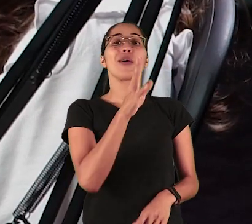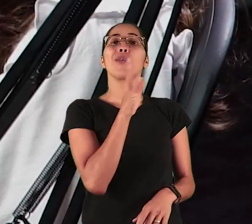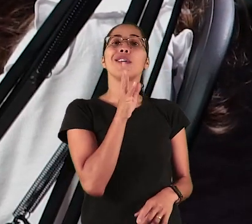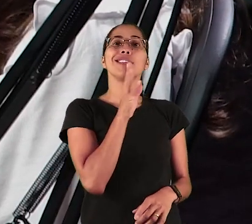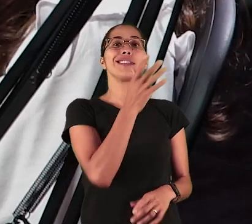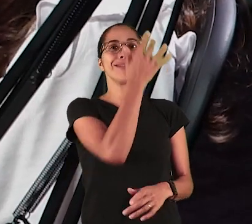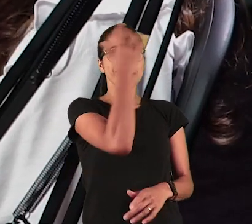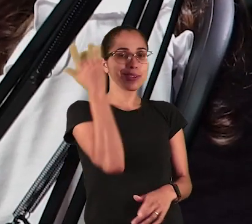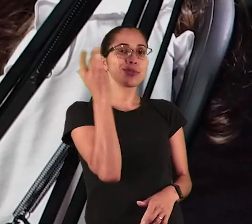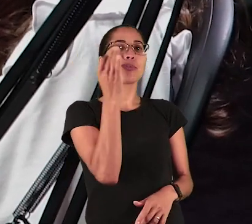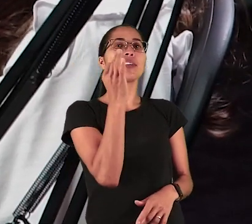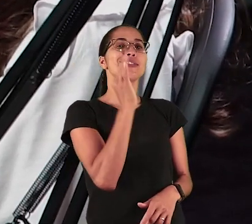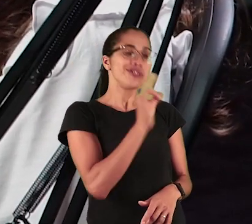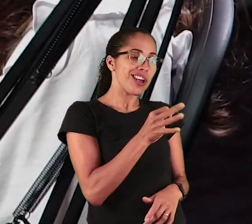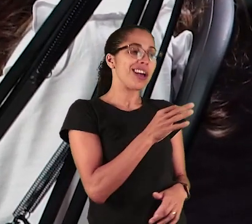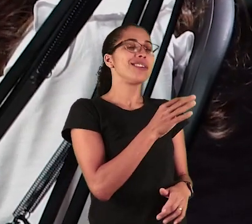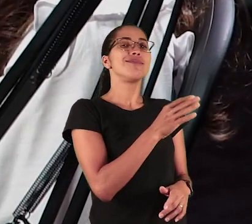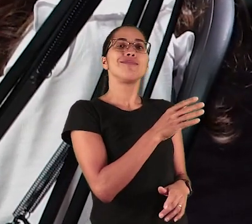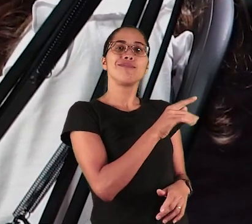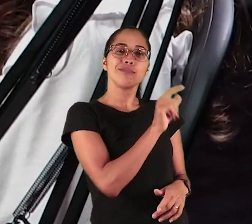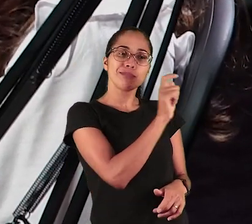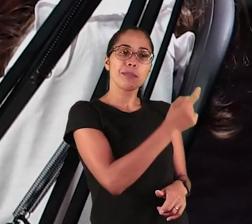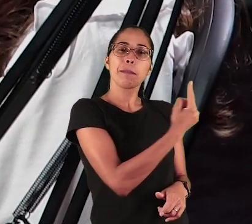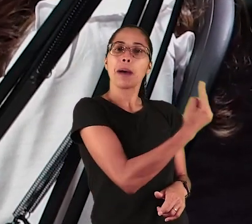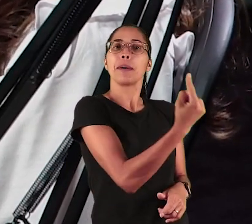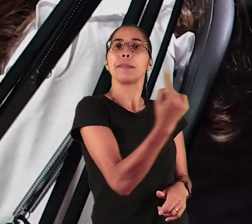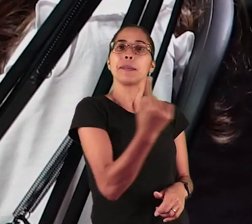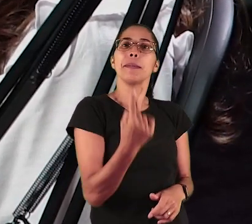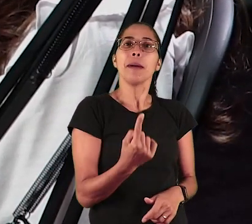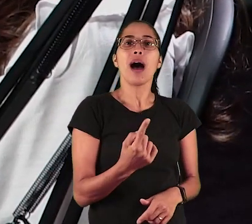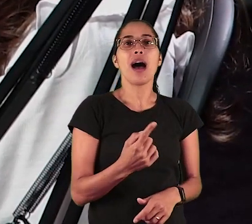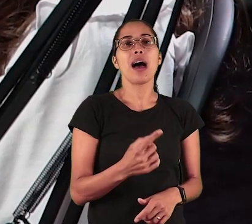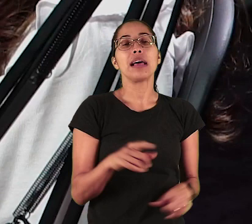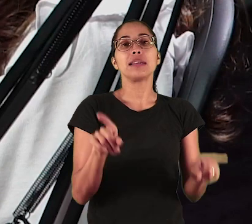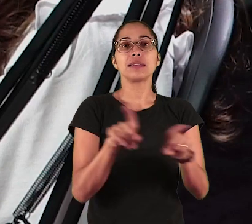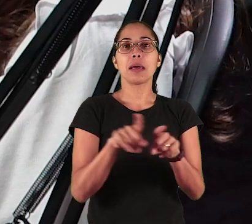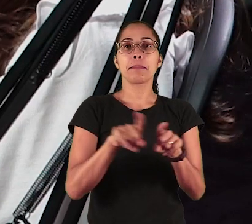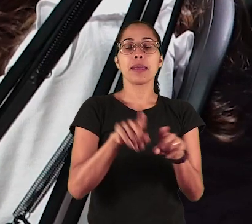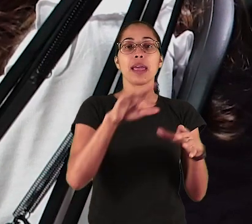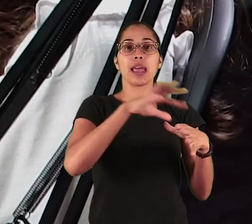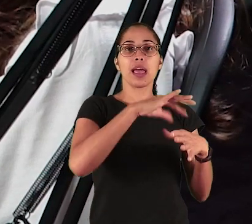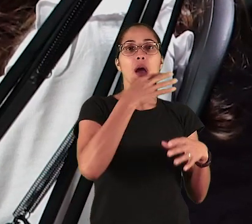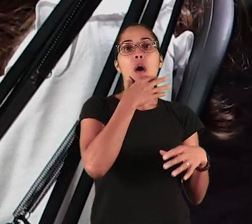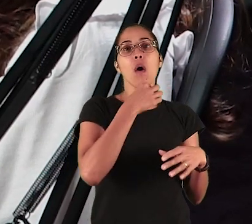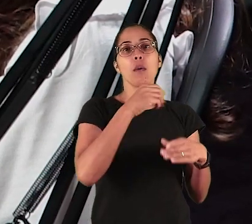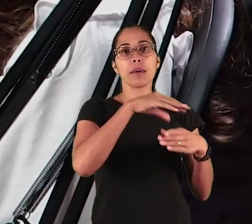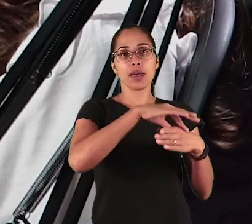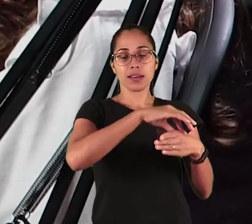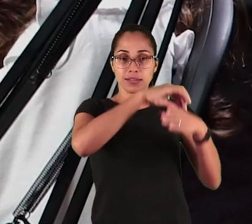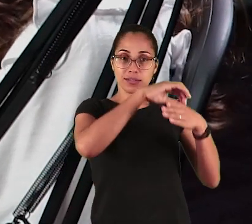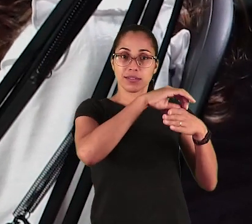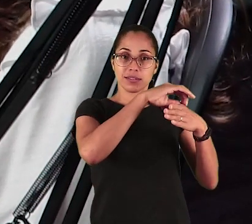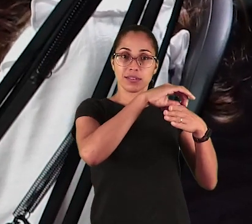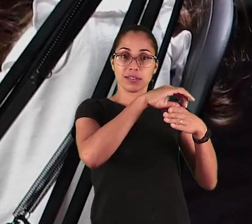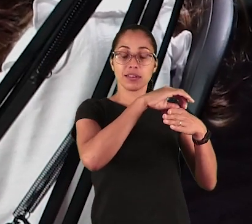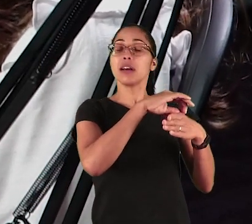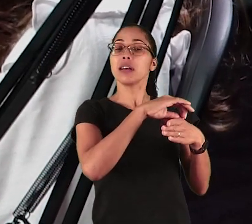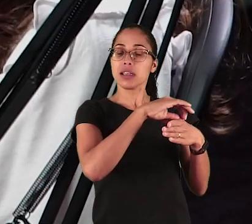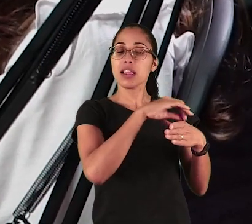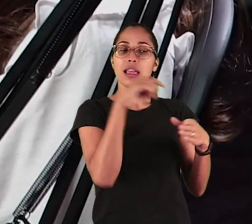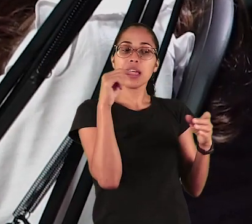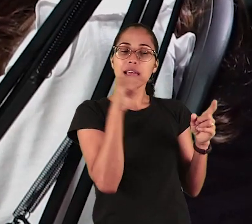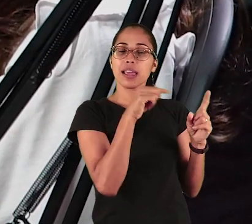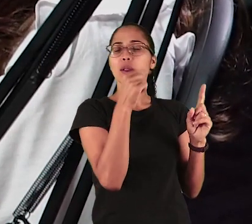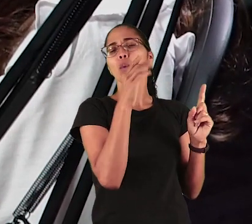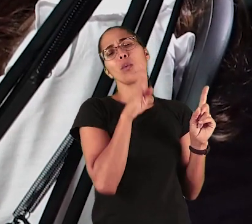as pessoas Então já tinha trabalhado com eles há sete anos um meu ex-chefe do CS tá